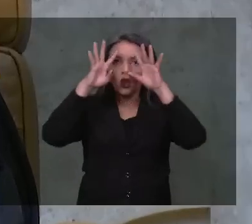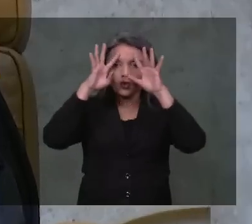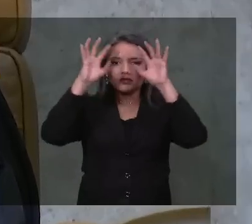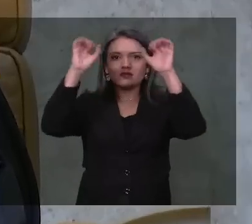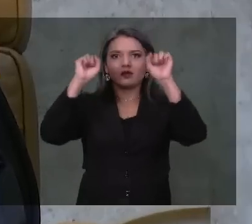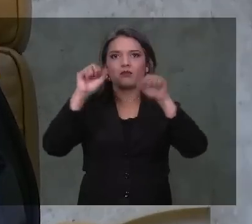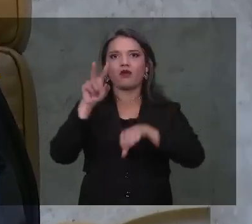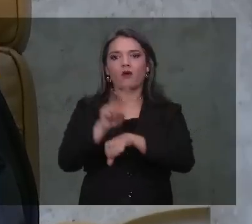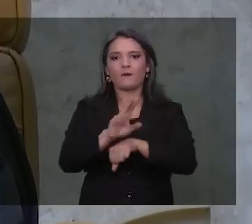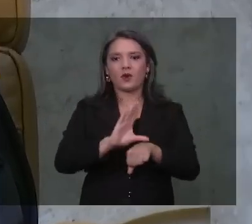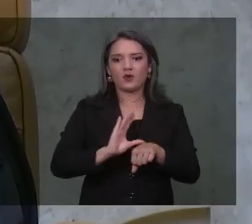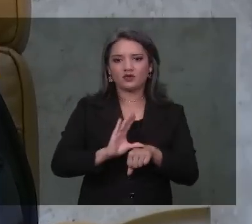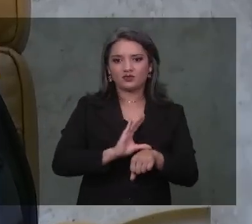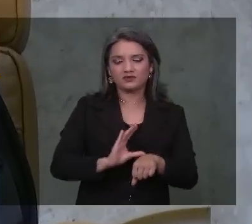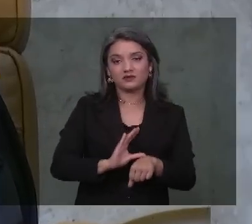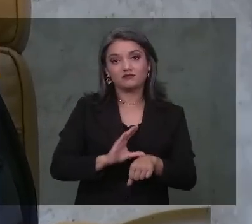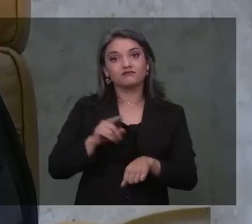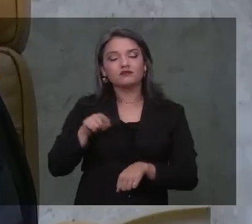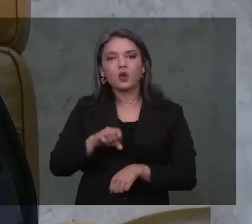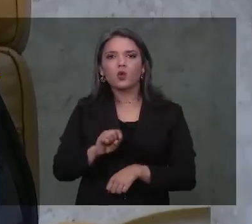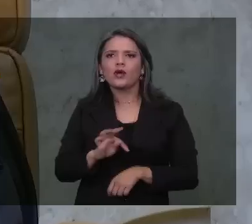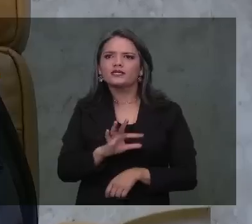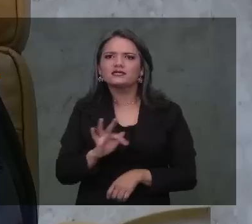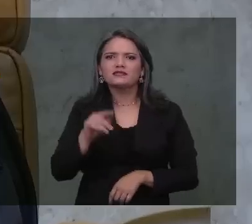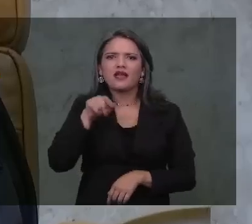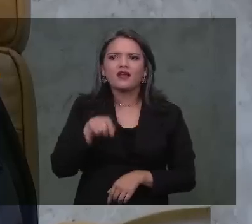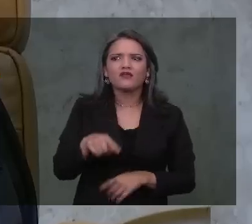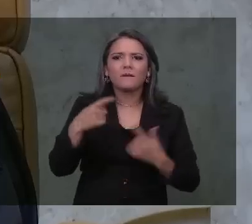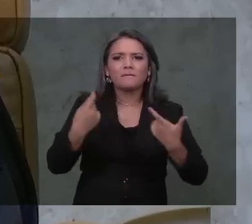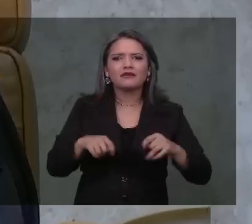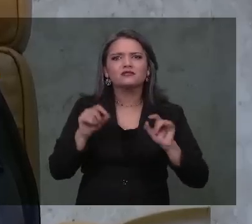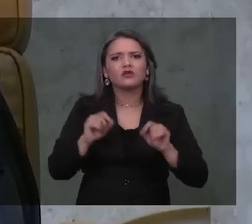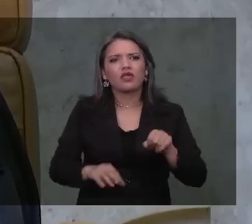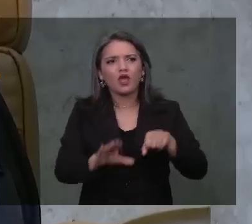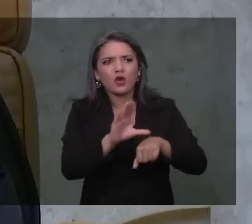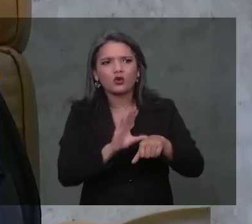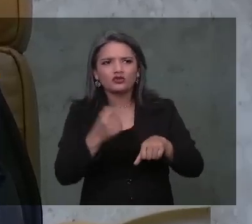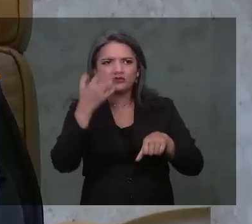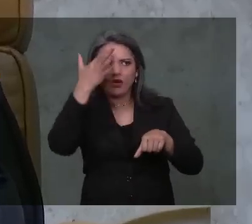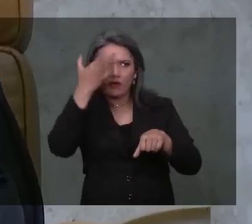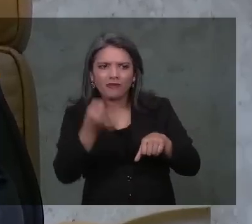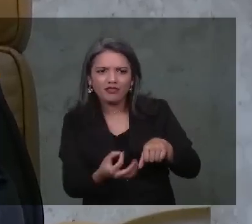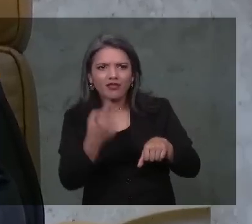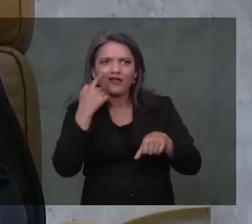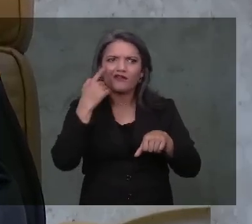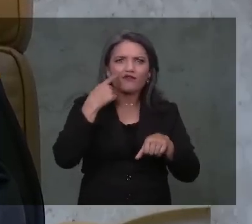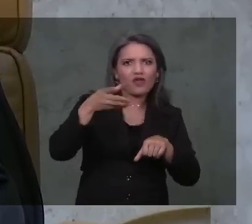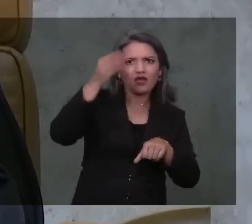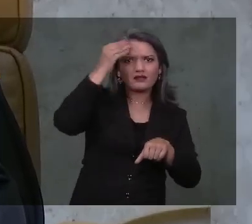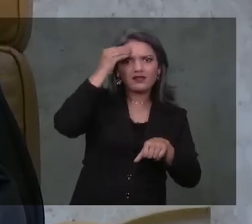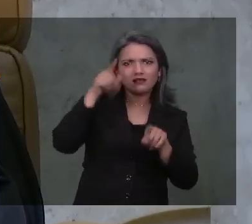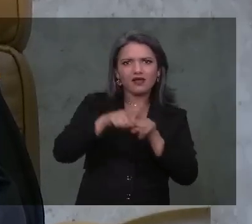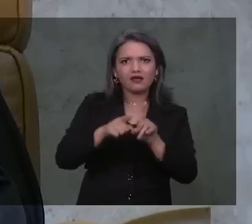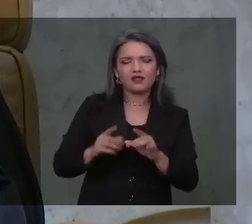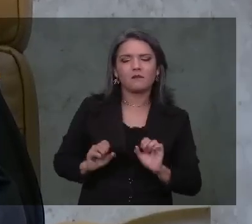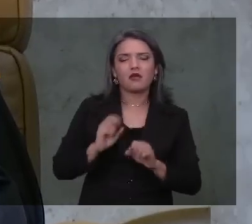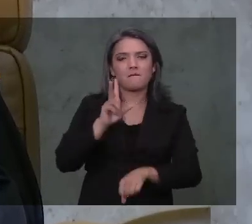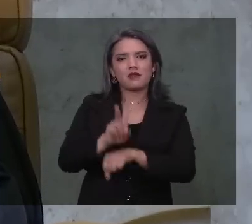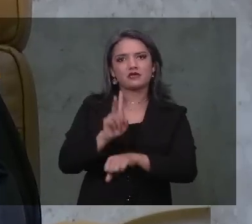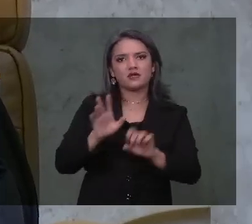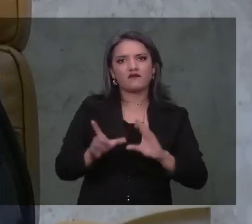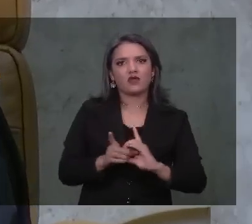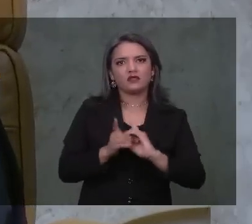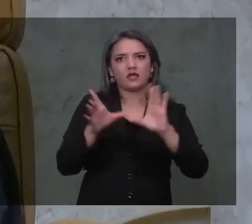Constituição. Cabe a ele interpretá-la e, como consequência, preservar a democracia e promover os direitos